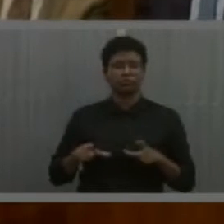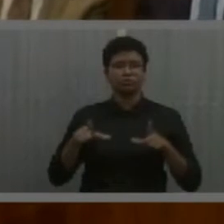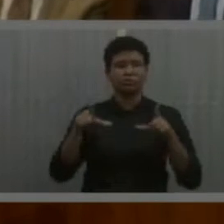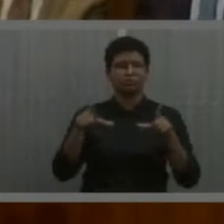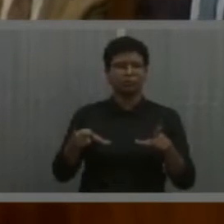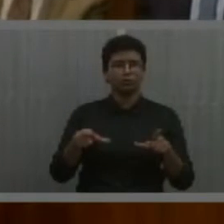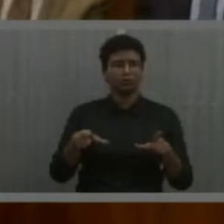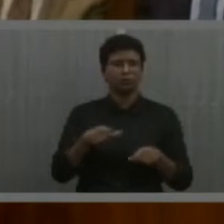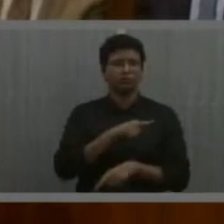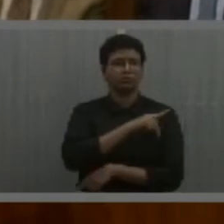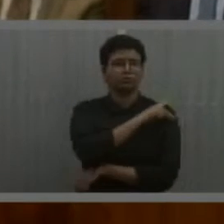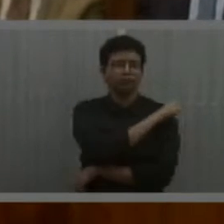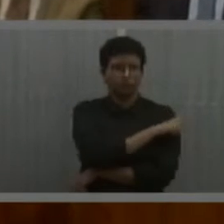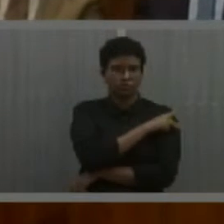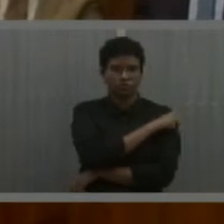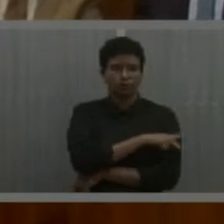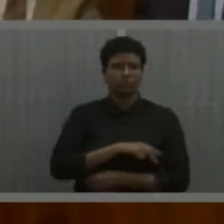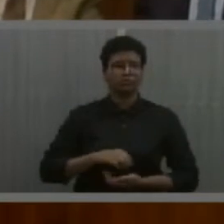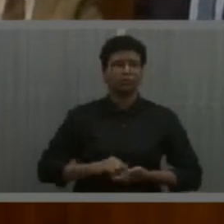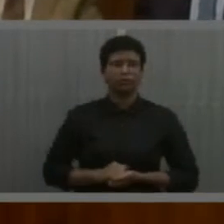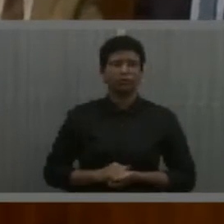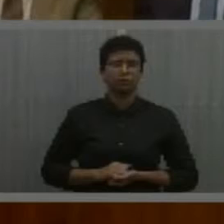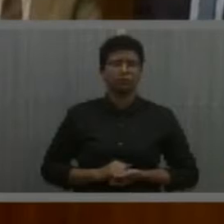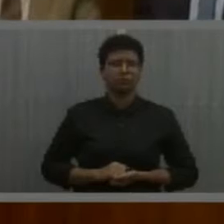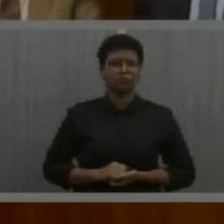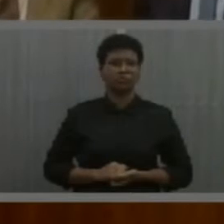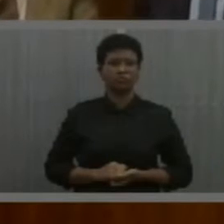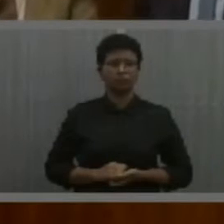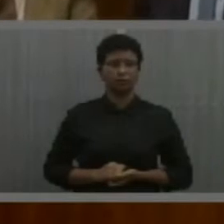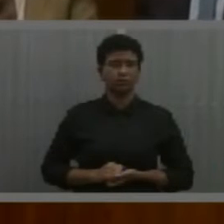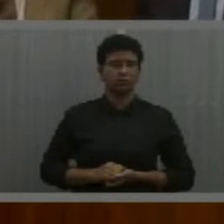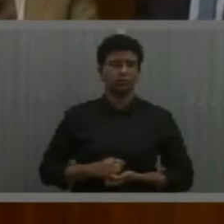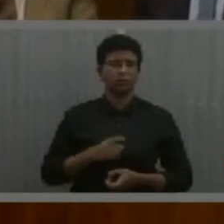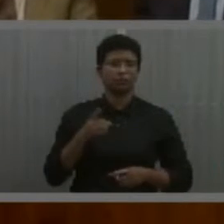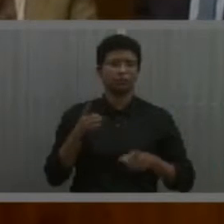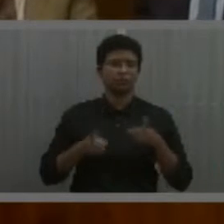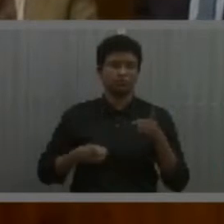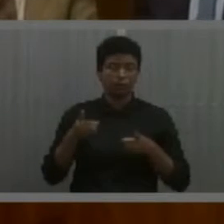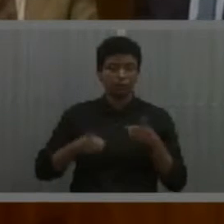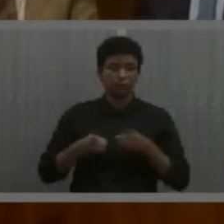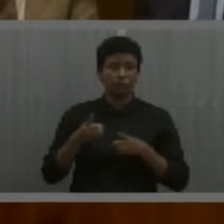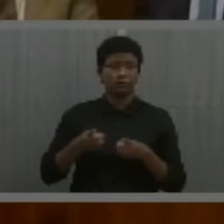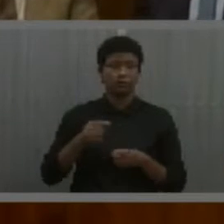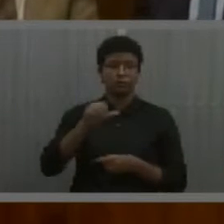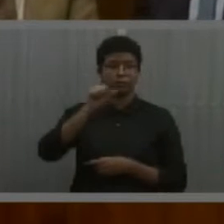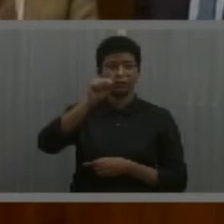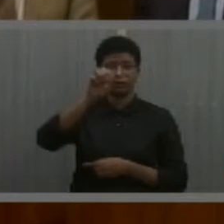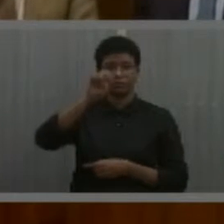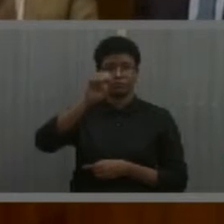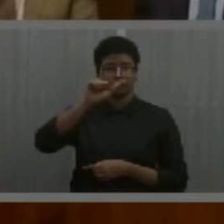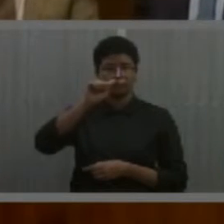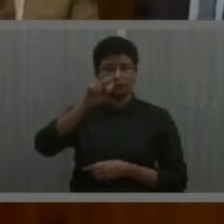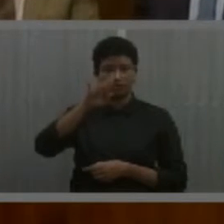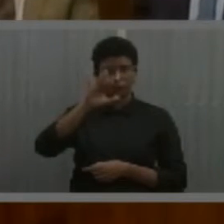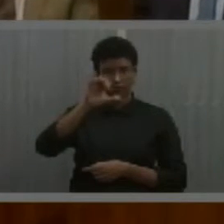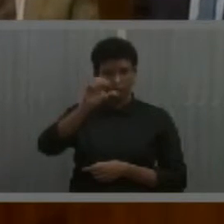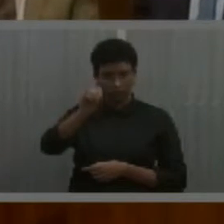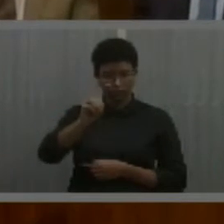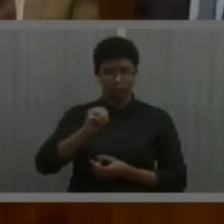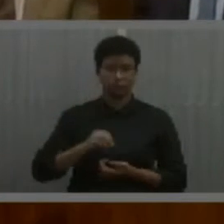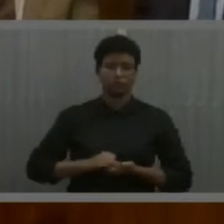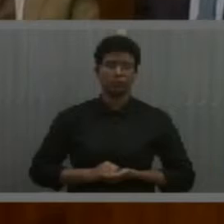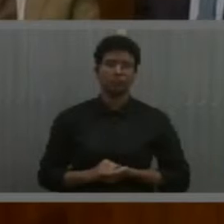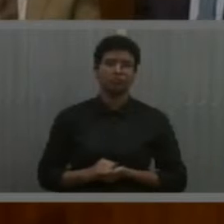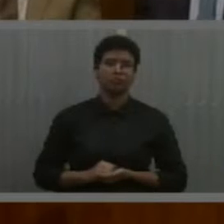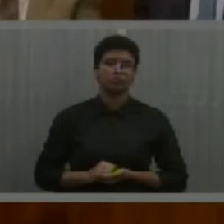o vice-presidente do Tribunal de Justiça de Minas Gerais, Afrânio Vilela. Eles agradeceram aqui a propositura